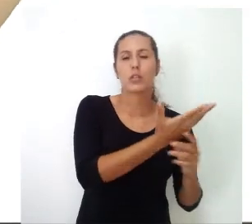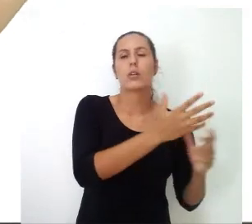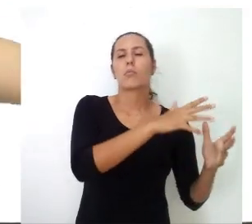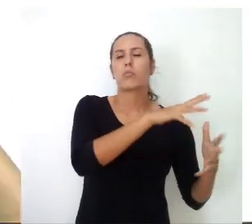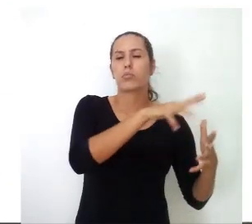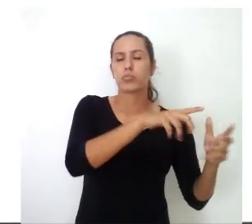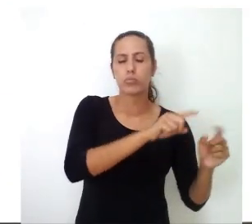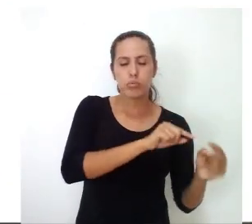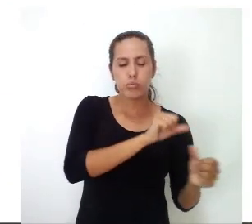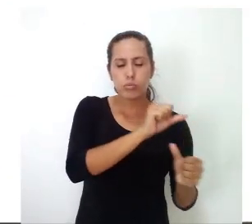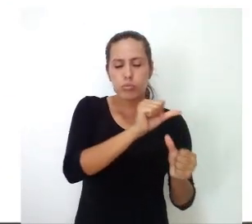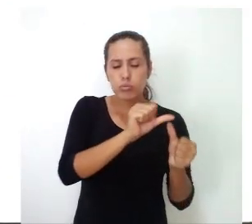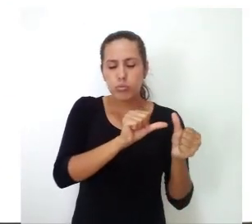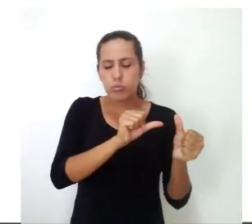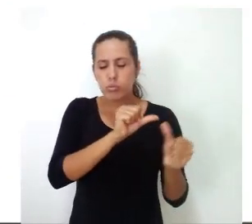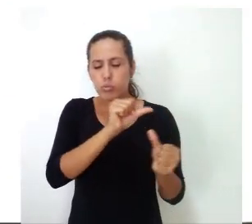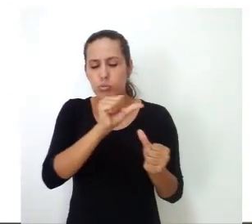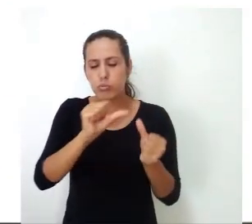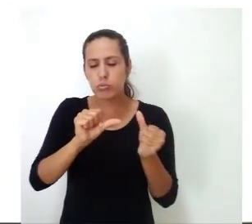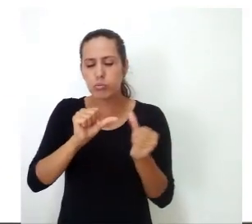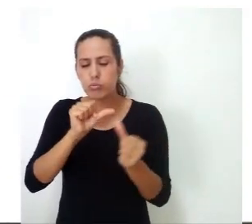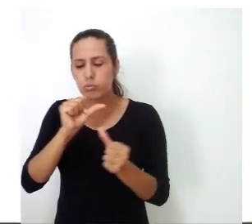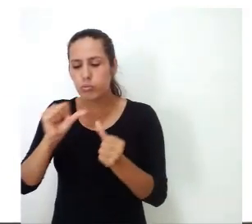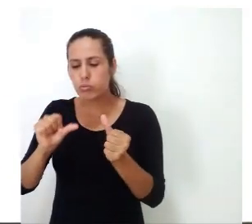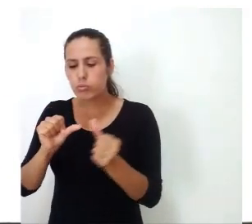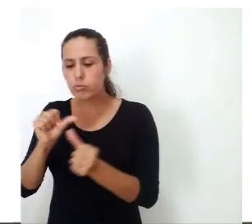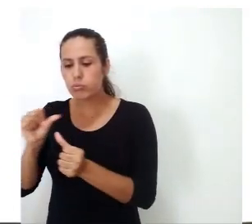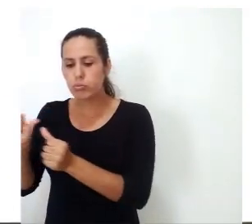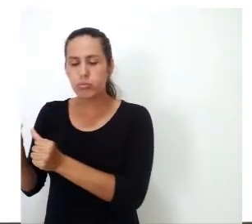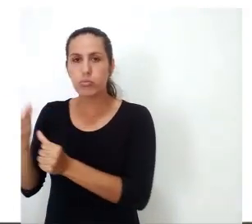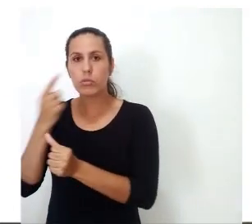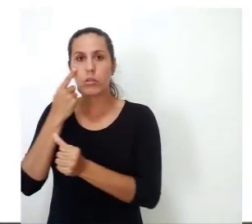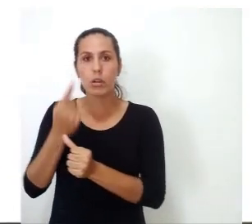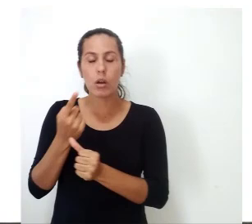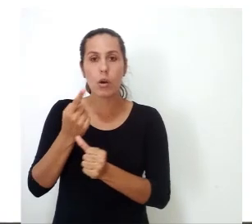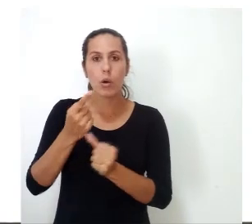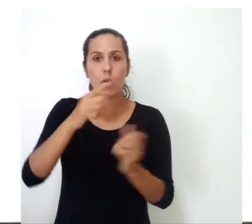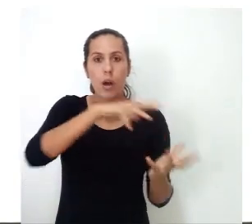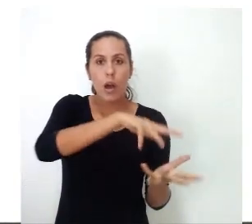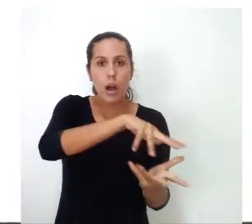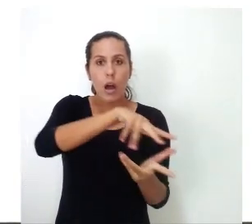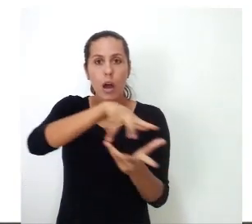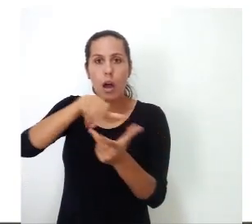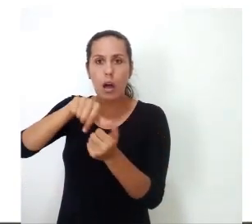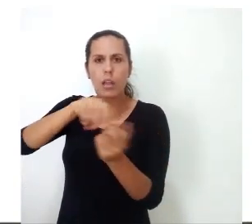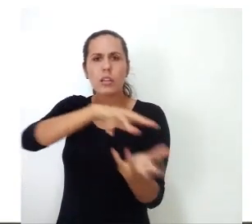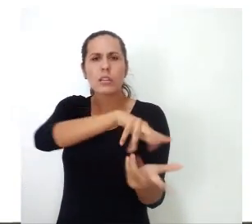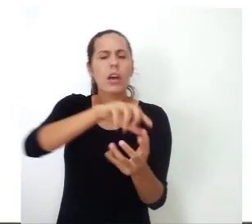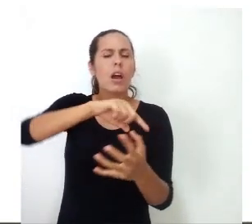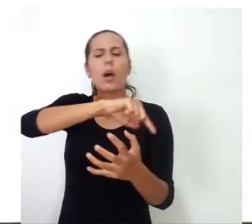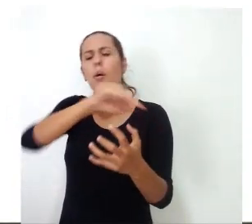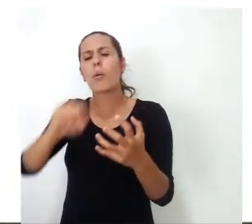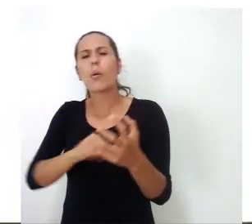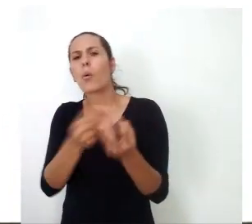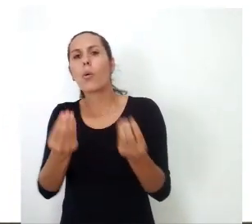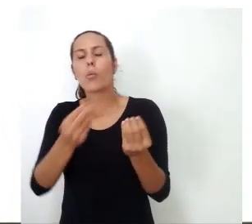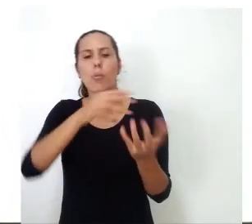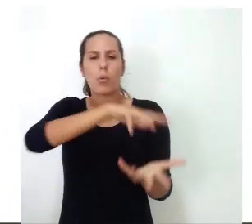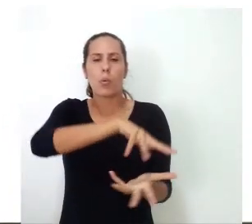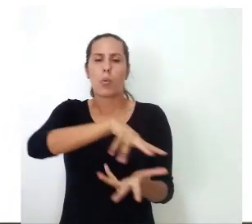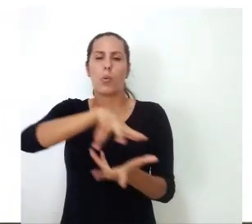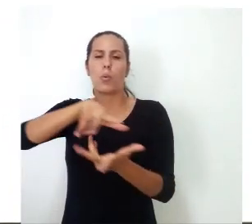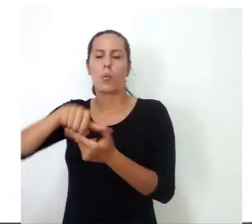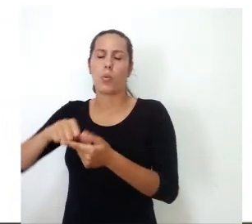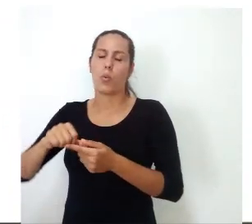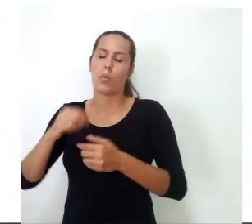planeta, passando pela Era Mesozoica e no mundo moderno, a gente tem um formato da Terra